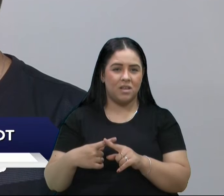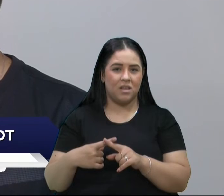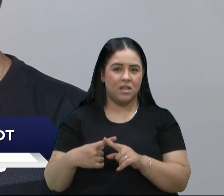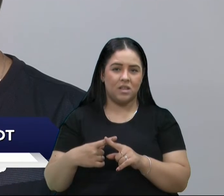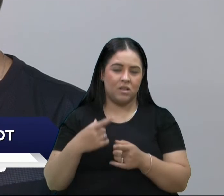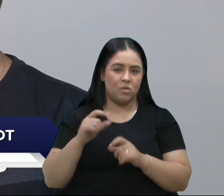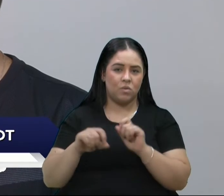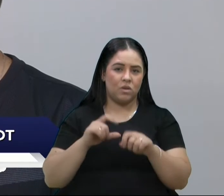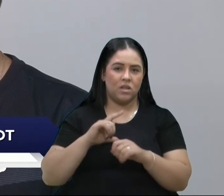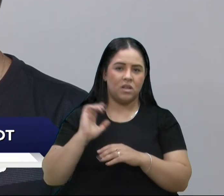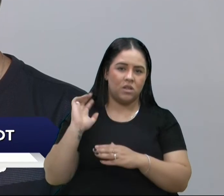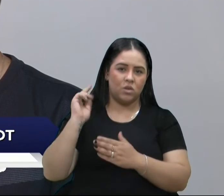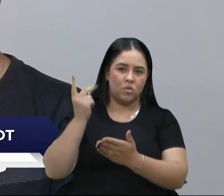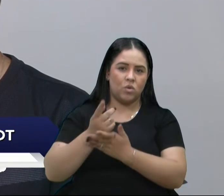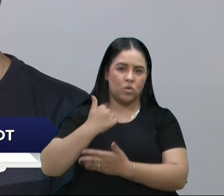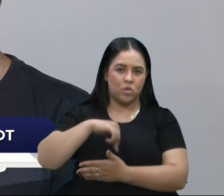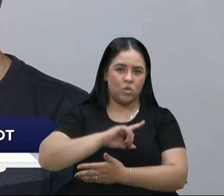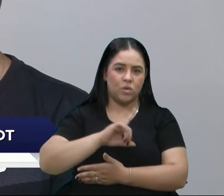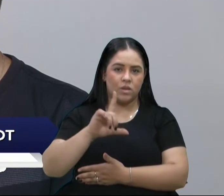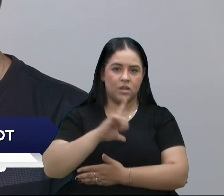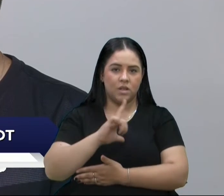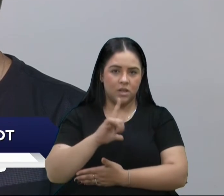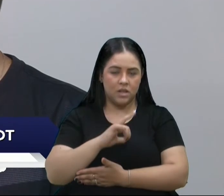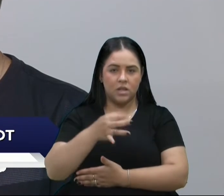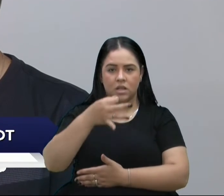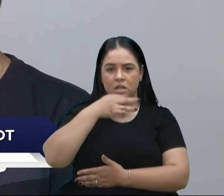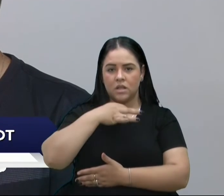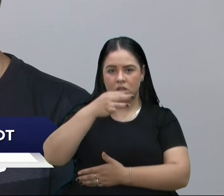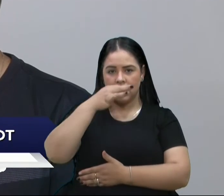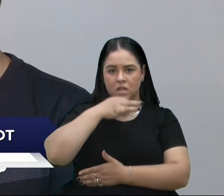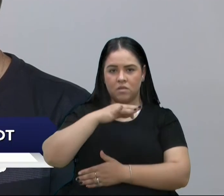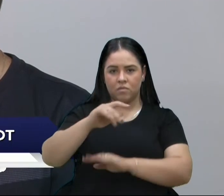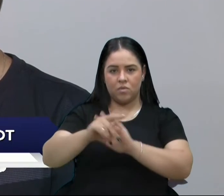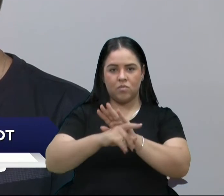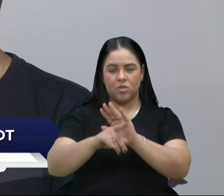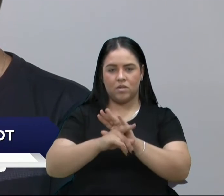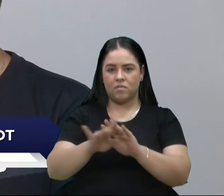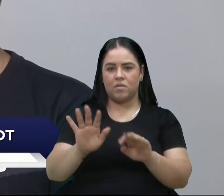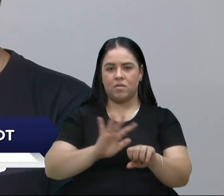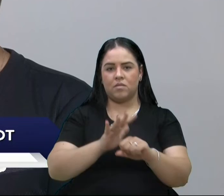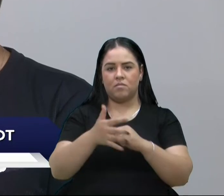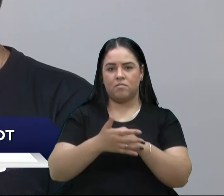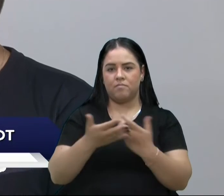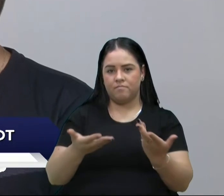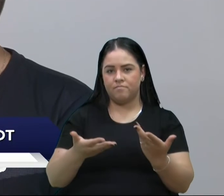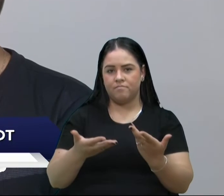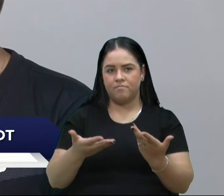desse histórico que a gente tem aí, Caxias do Sul, em relação à pandemia, né, que ainda